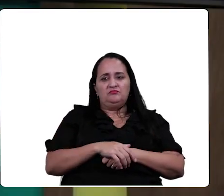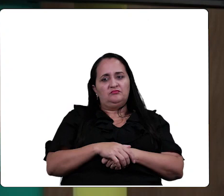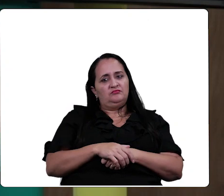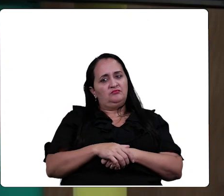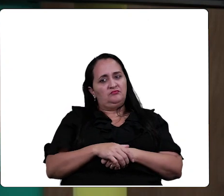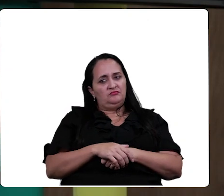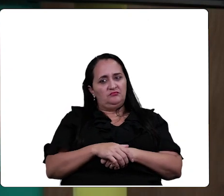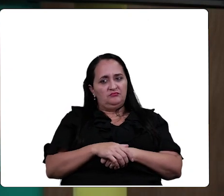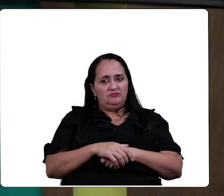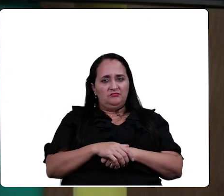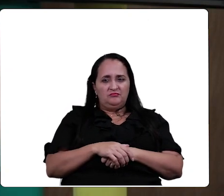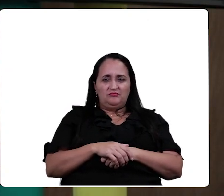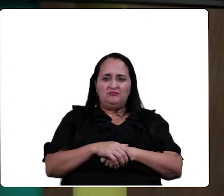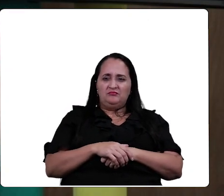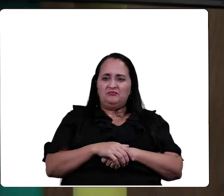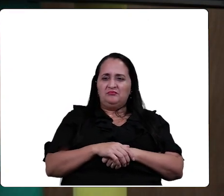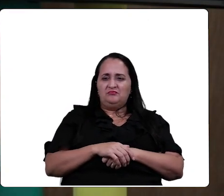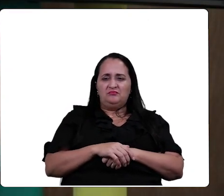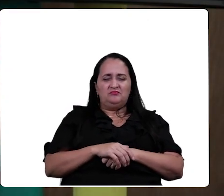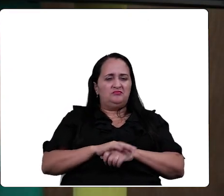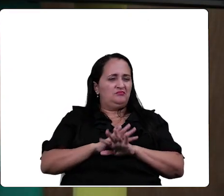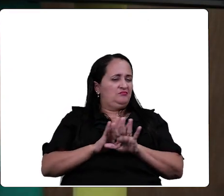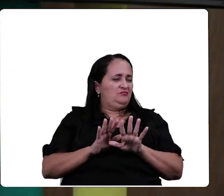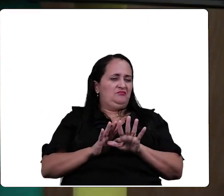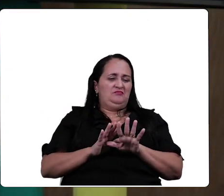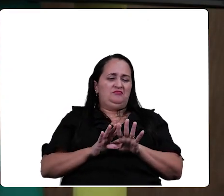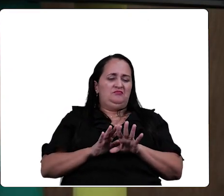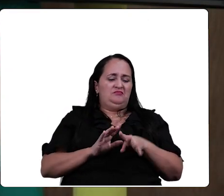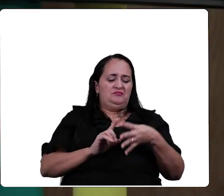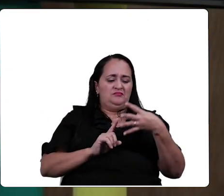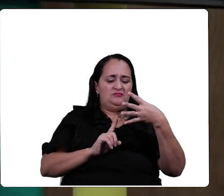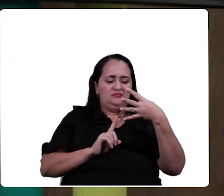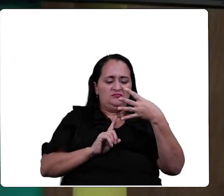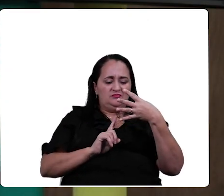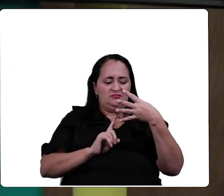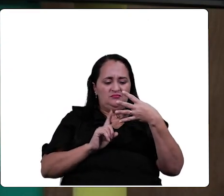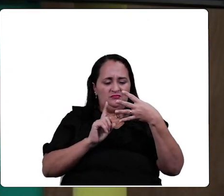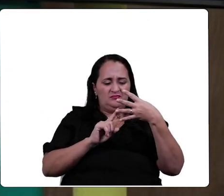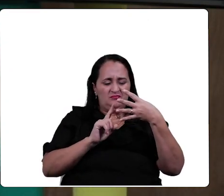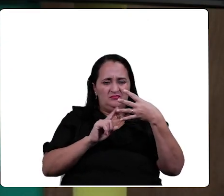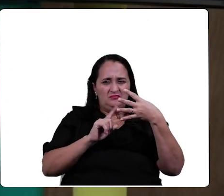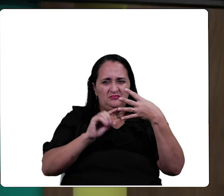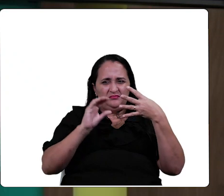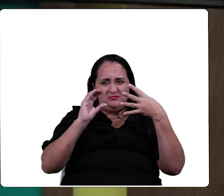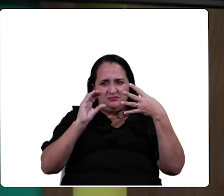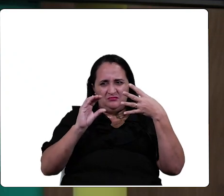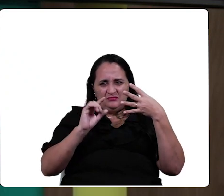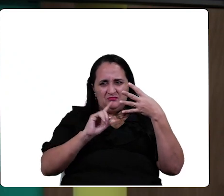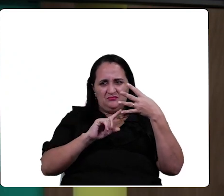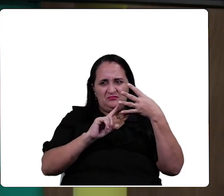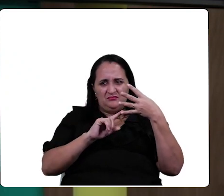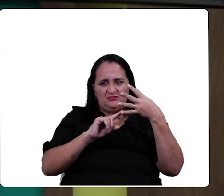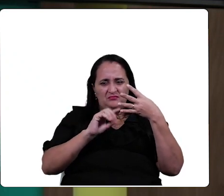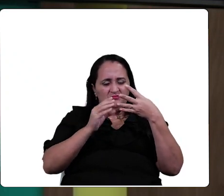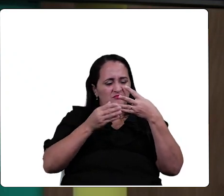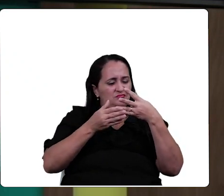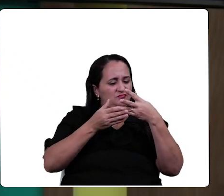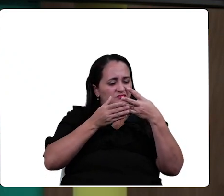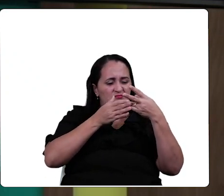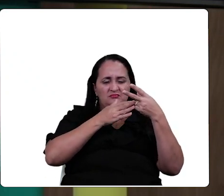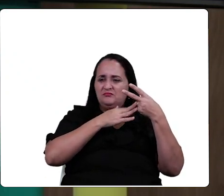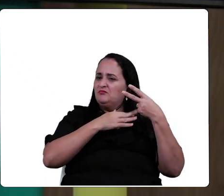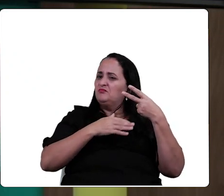Ó, aqui eu já vou matar duas opções. A letra C e a letra D.